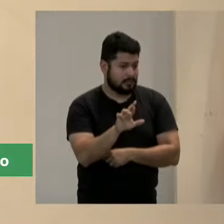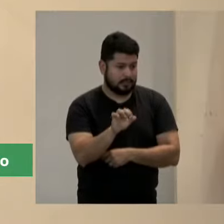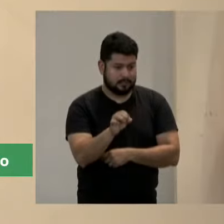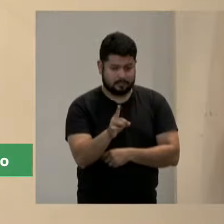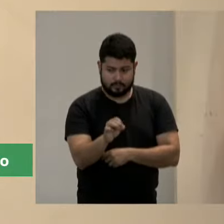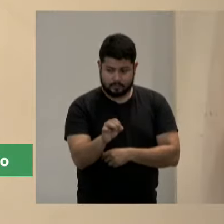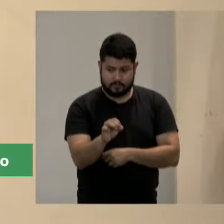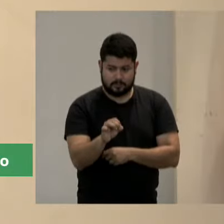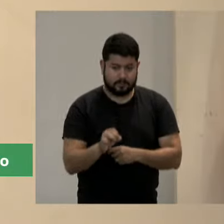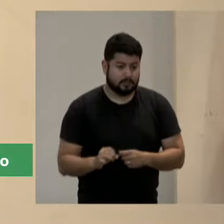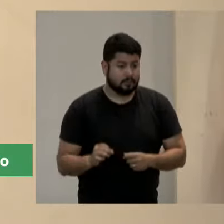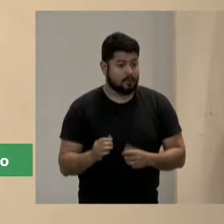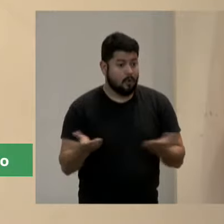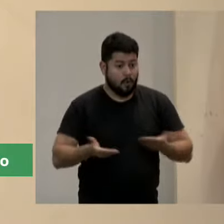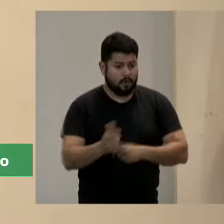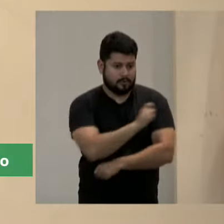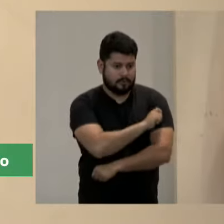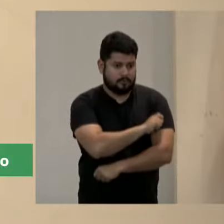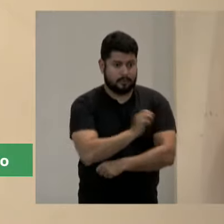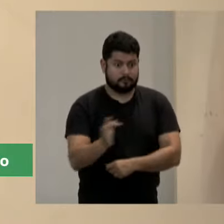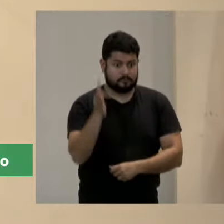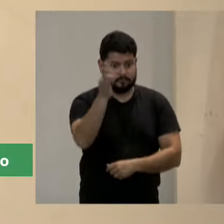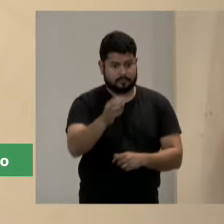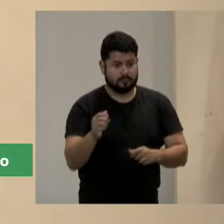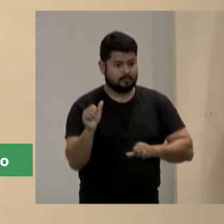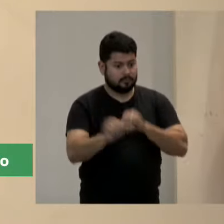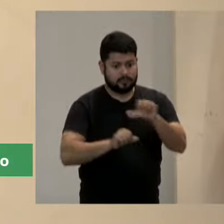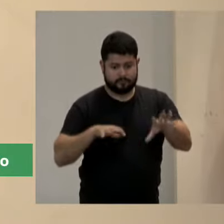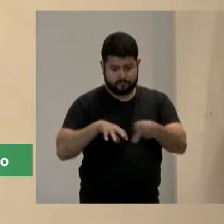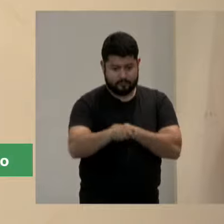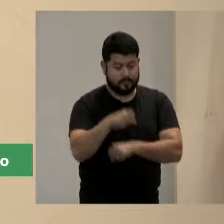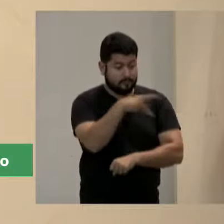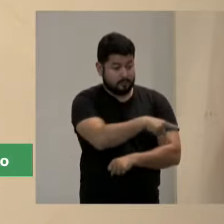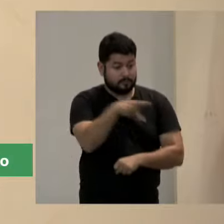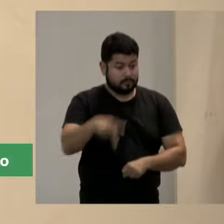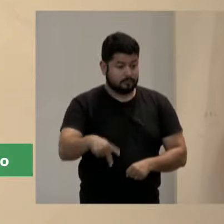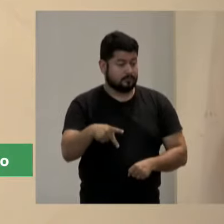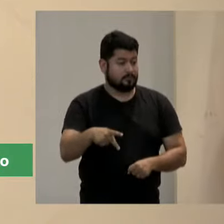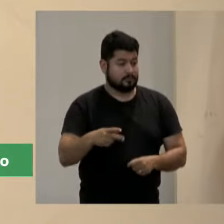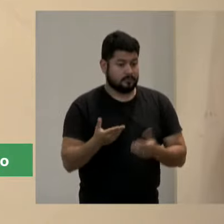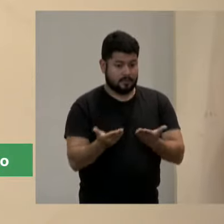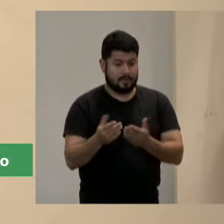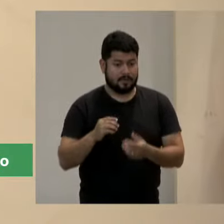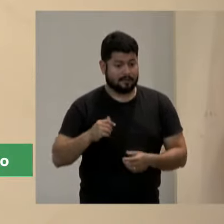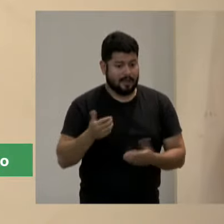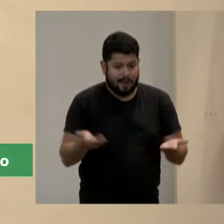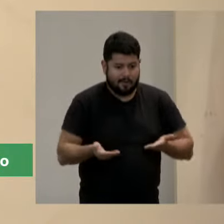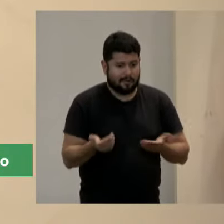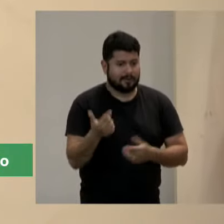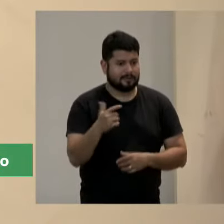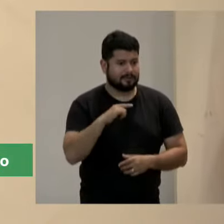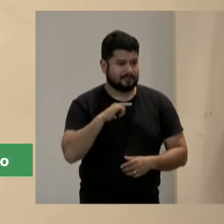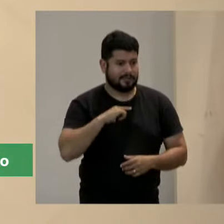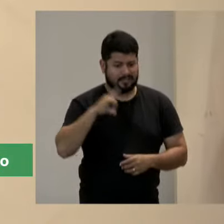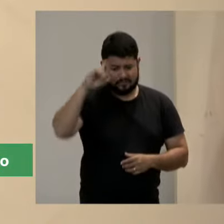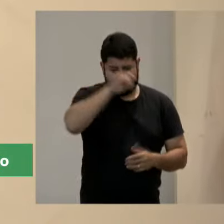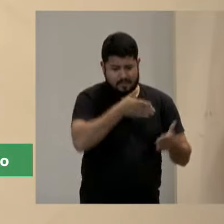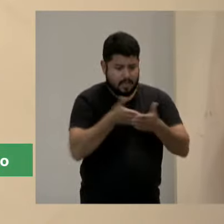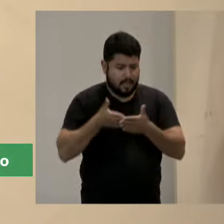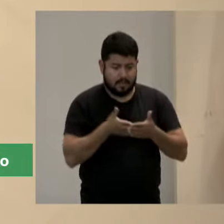que futuramente serão os nossos professores, não tenham a mesma resistência, a mesma dificuldade do que os nossos professores